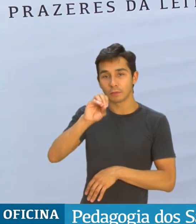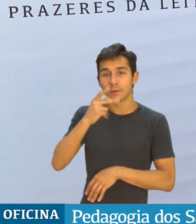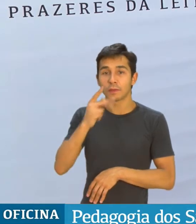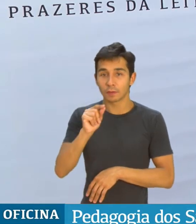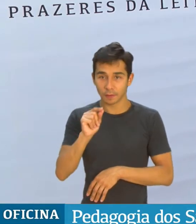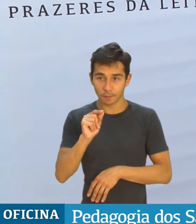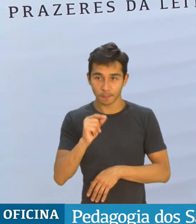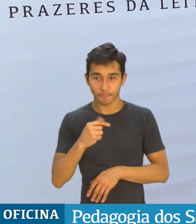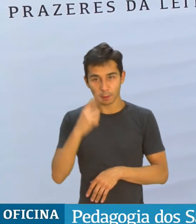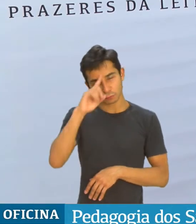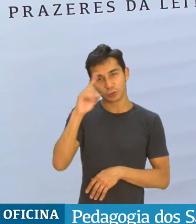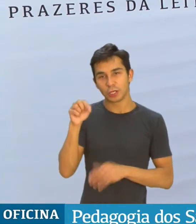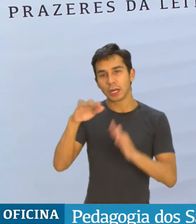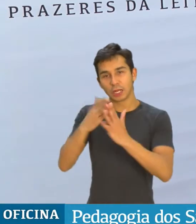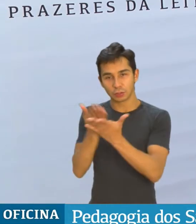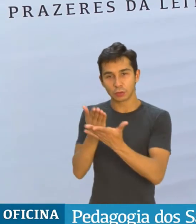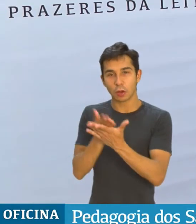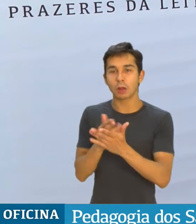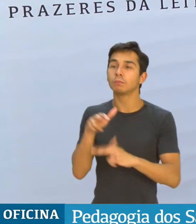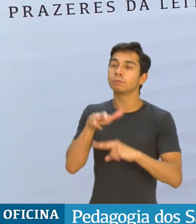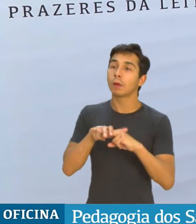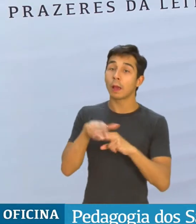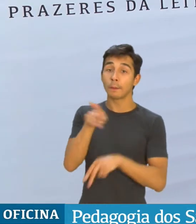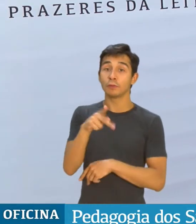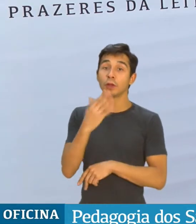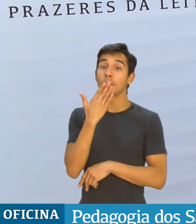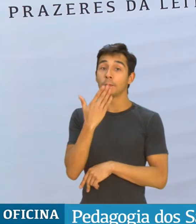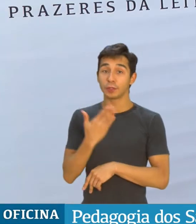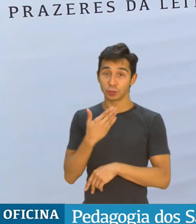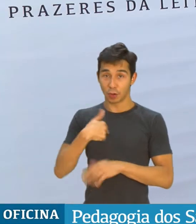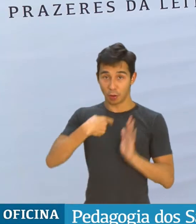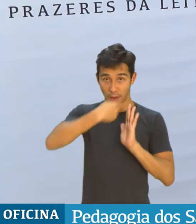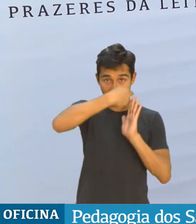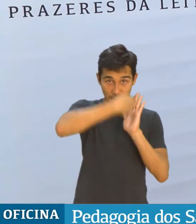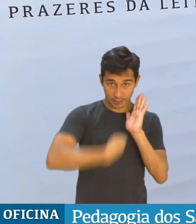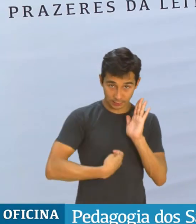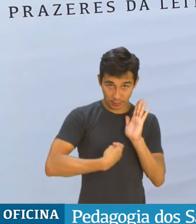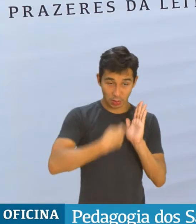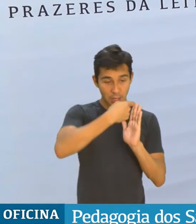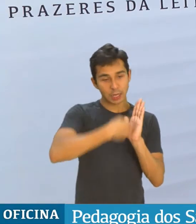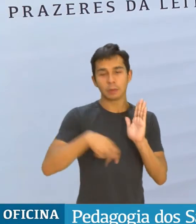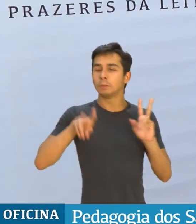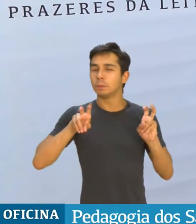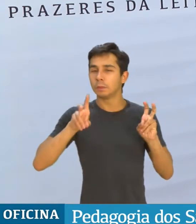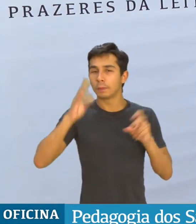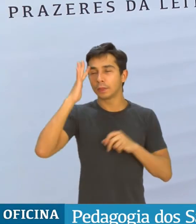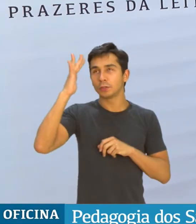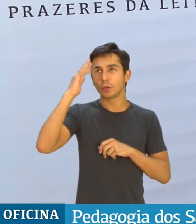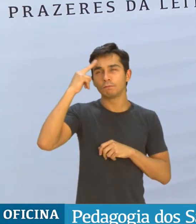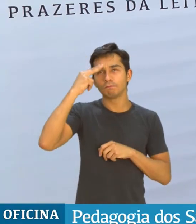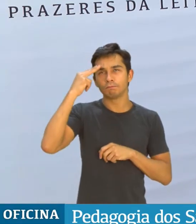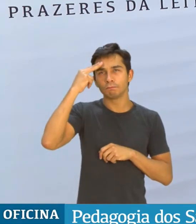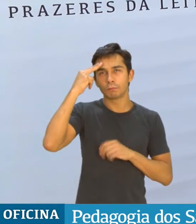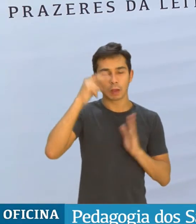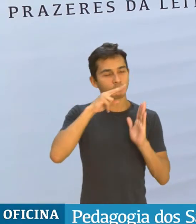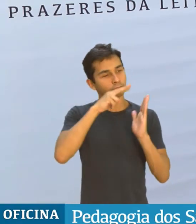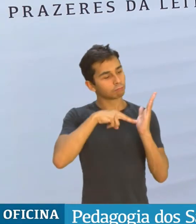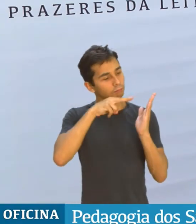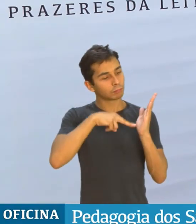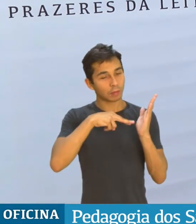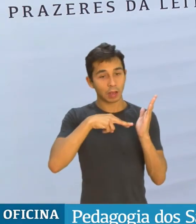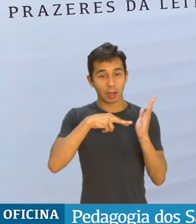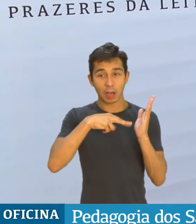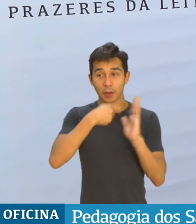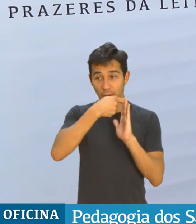dia na escola, a professora pediu uma redação que falasse sobre sonhos. E eu escolhi essa